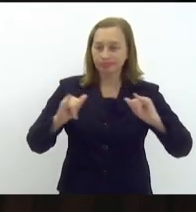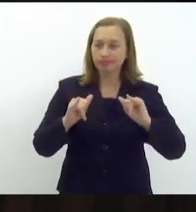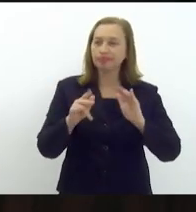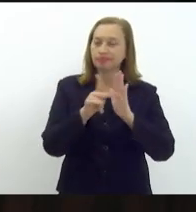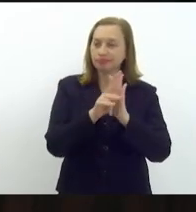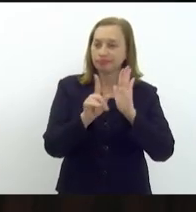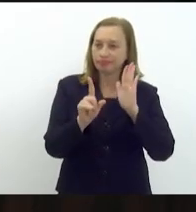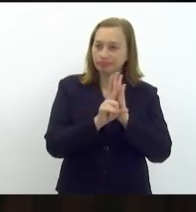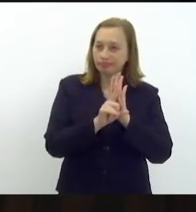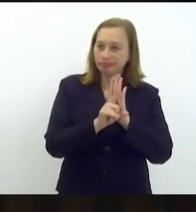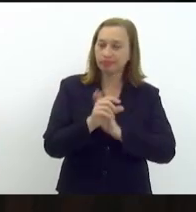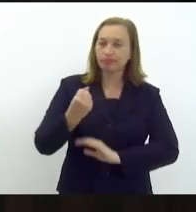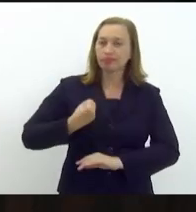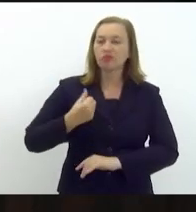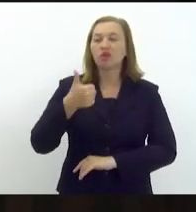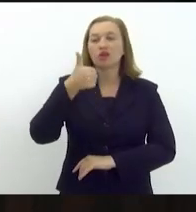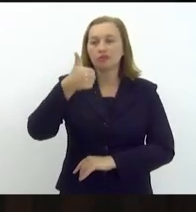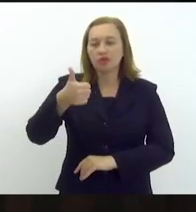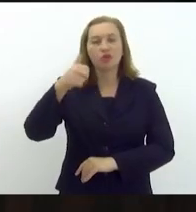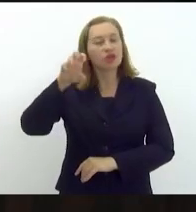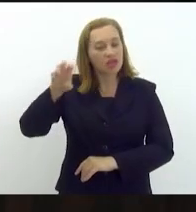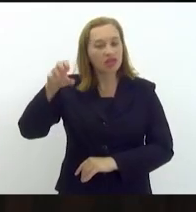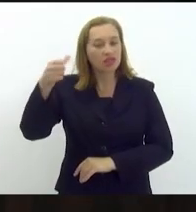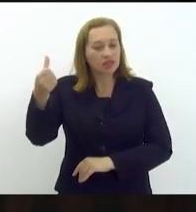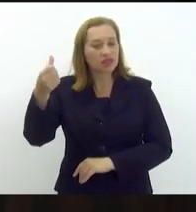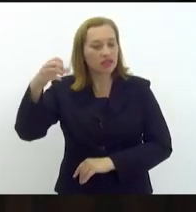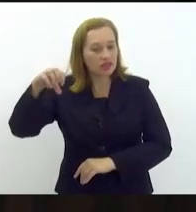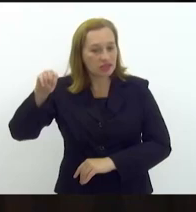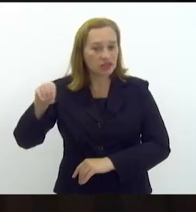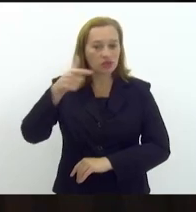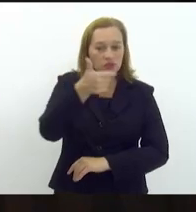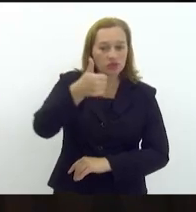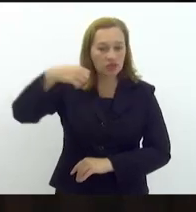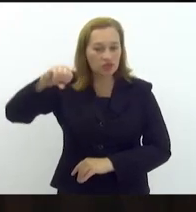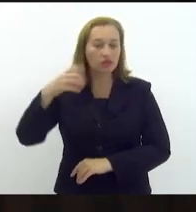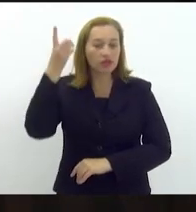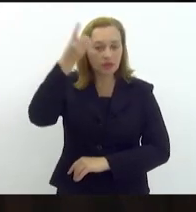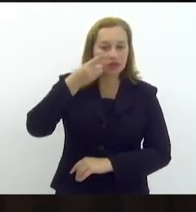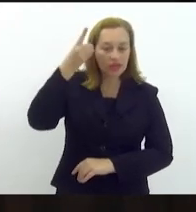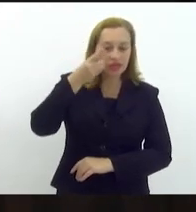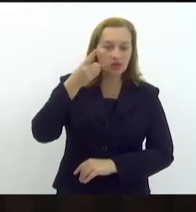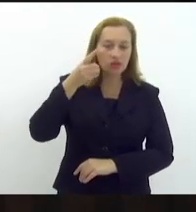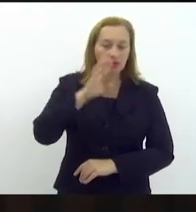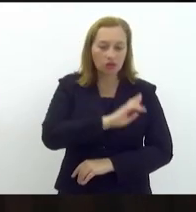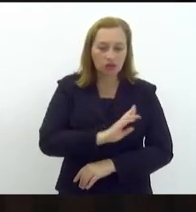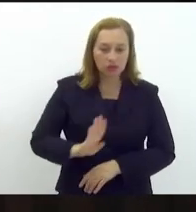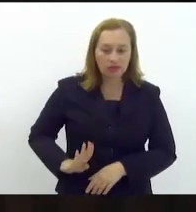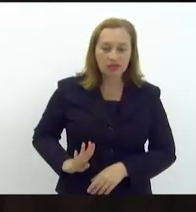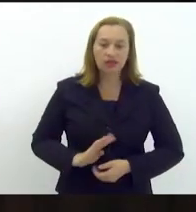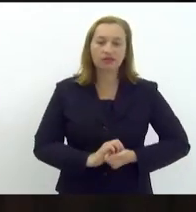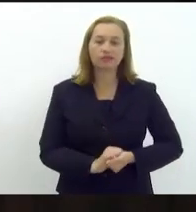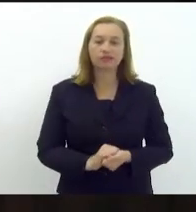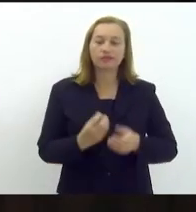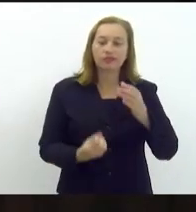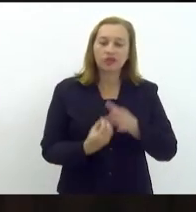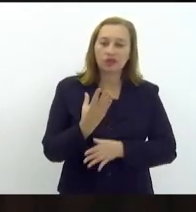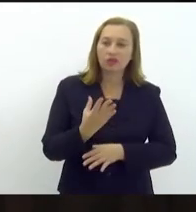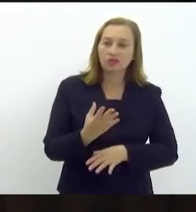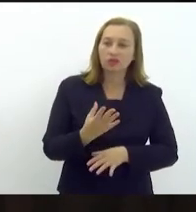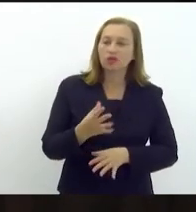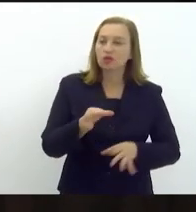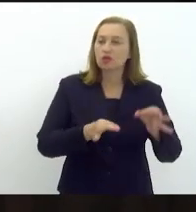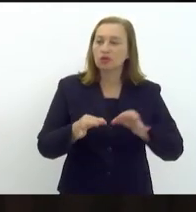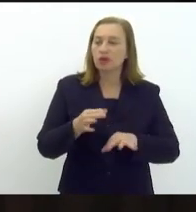de lei número 1560 2019 de autoria do deputado Rodrigo Bacelar que cria o programa prata da casa